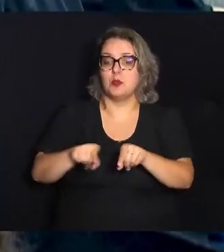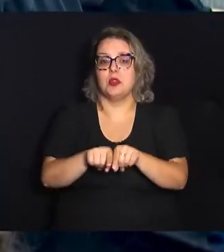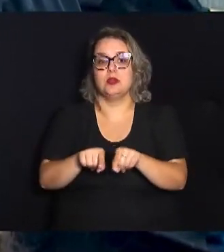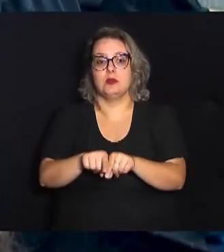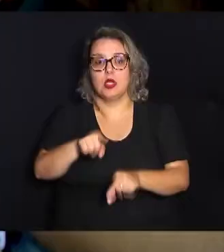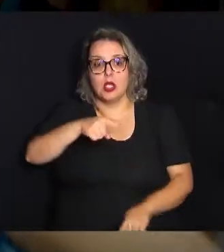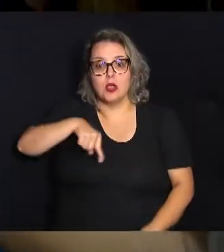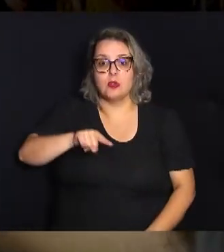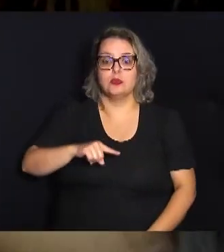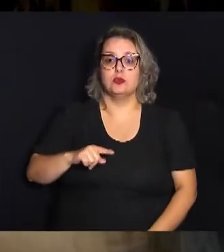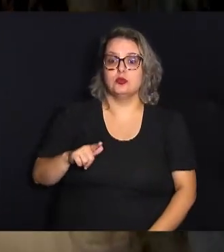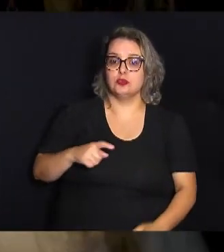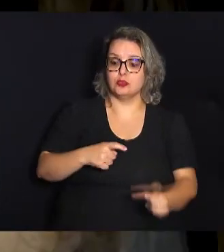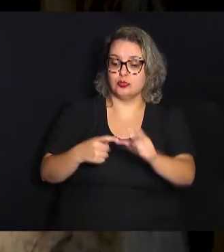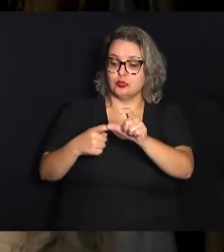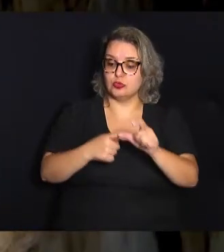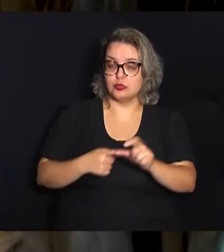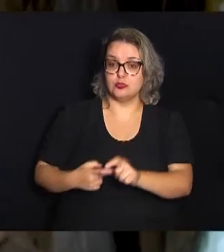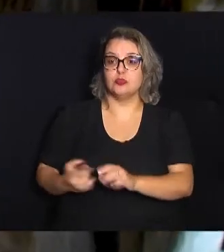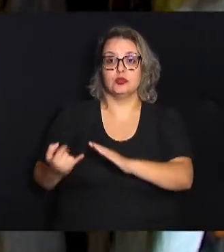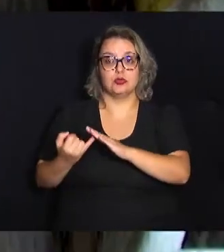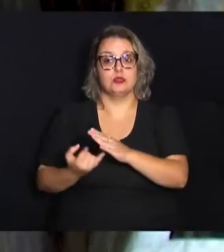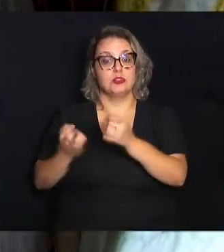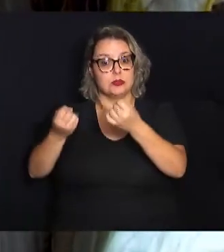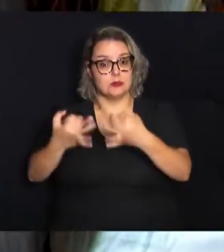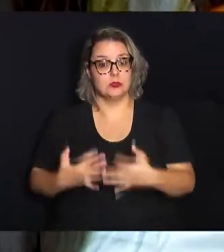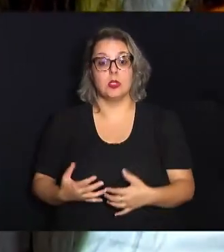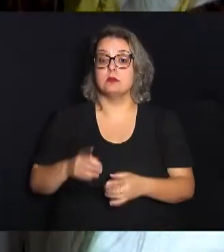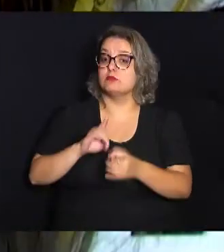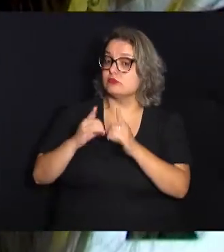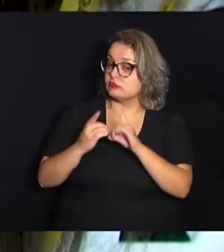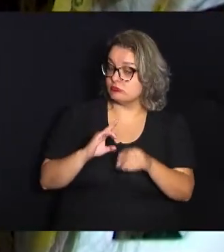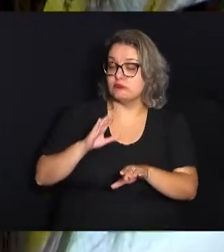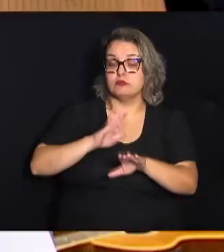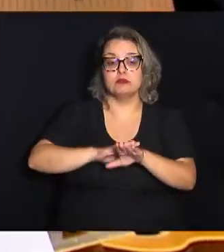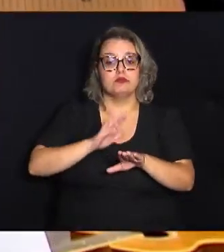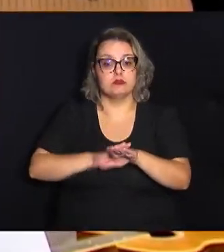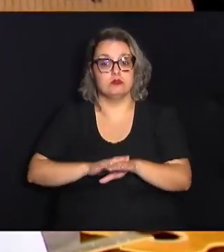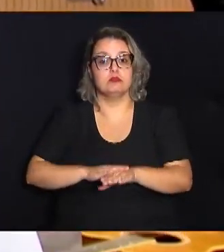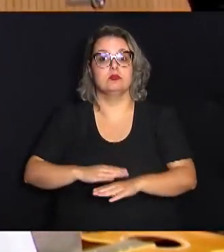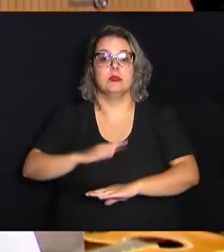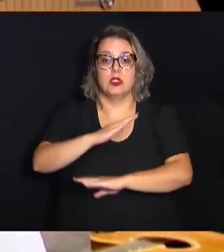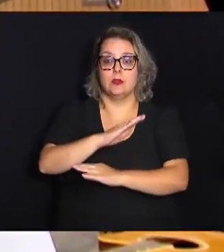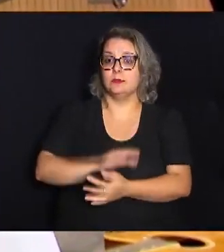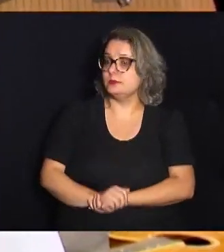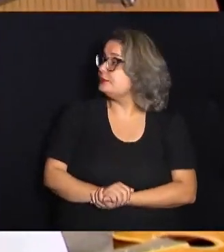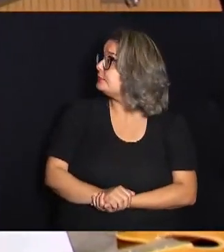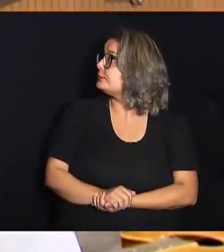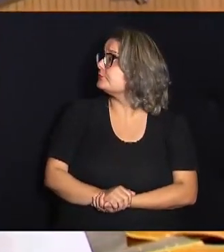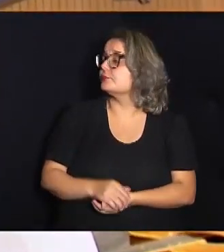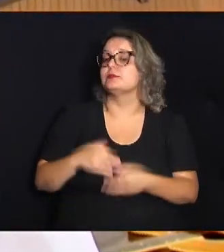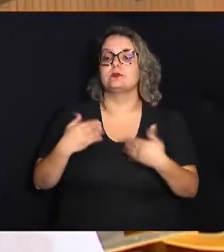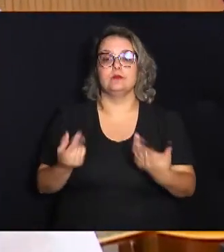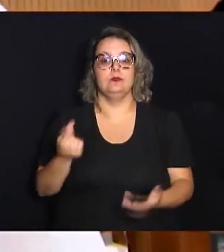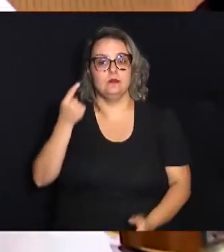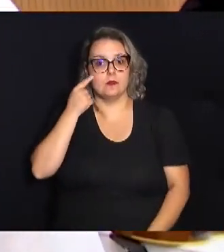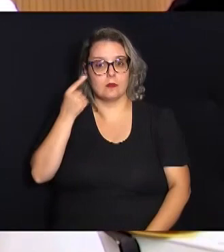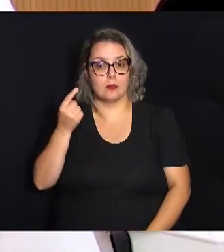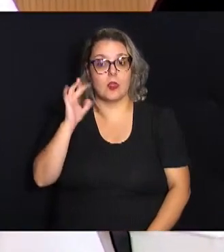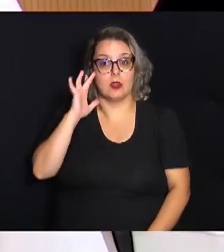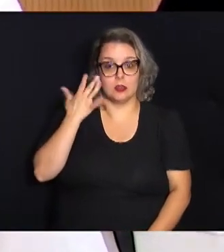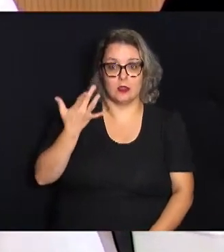o gibi institucional, que explica de uma forma didática o funcionamento da Câmara. Então, essa ideia, né, que eu acho que